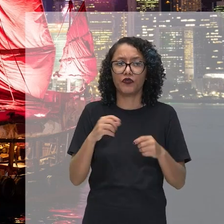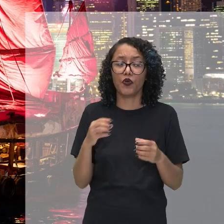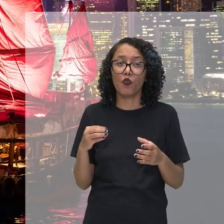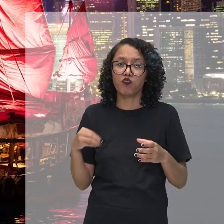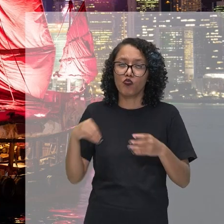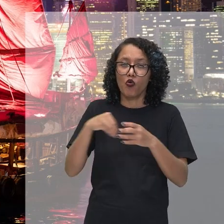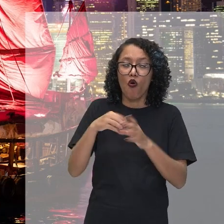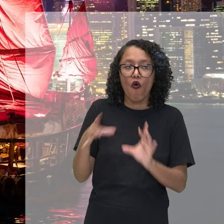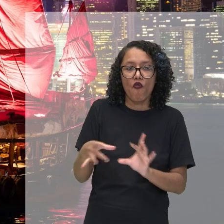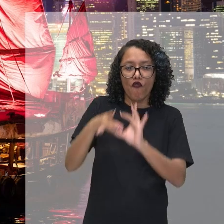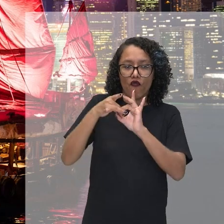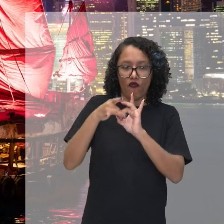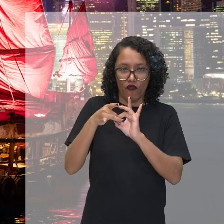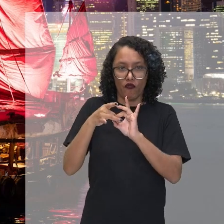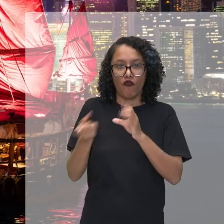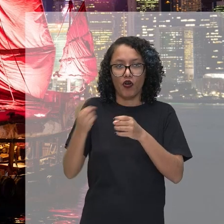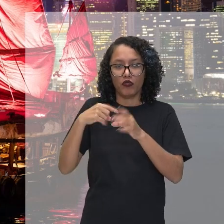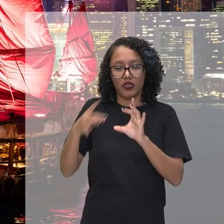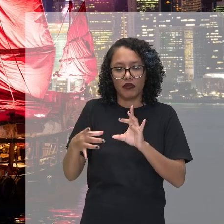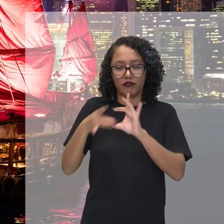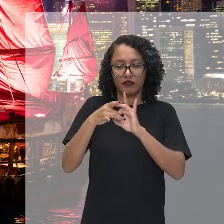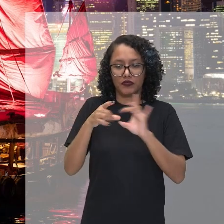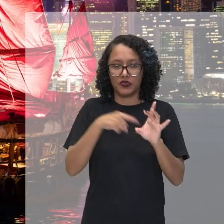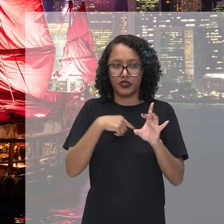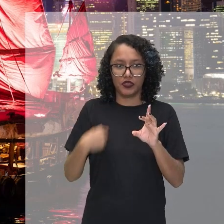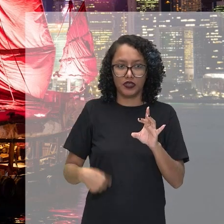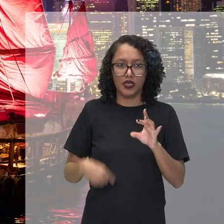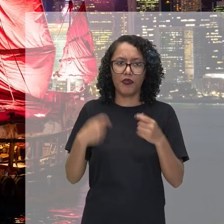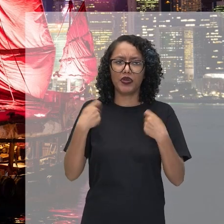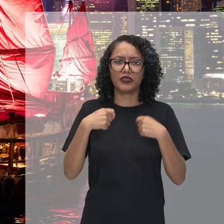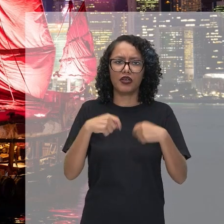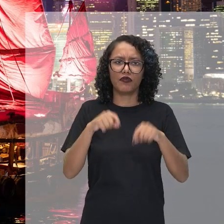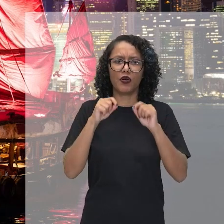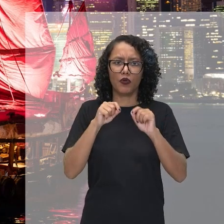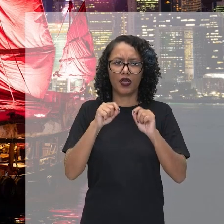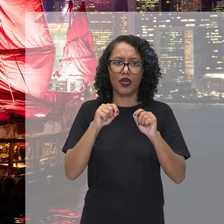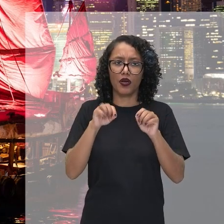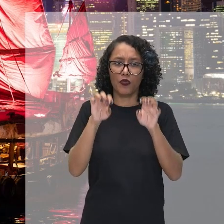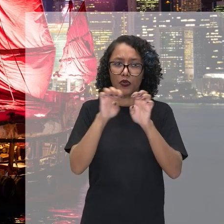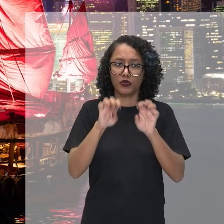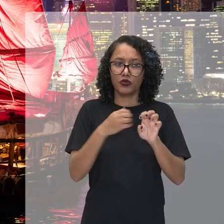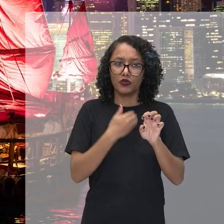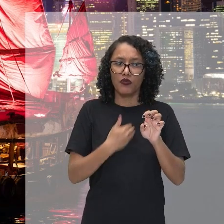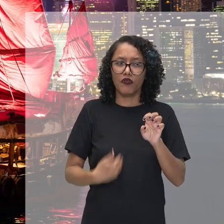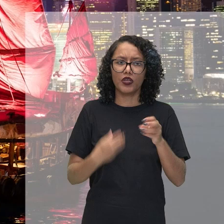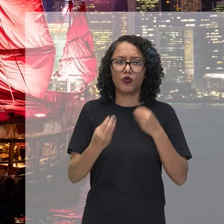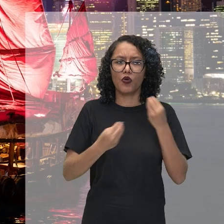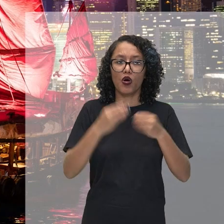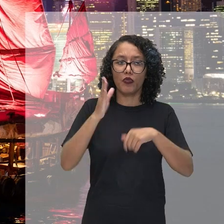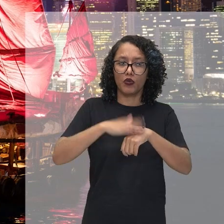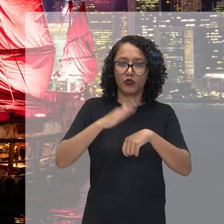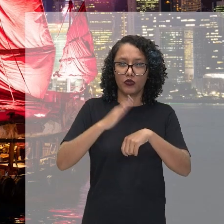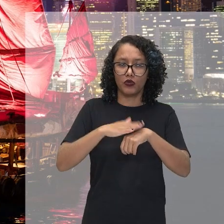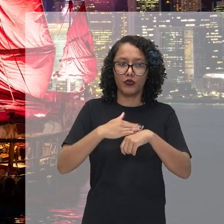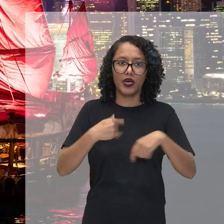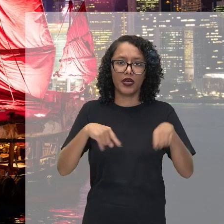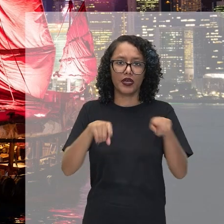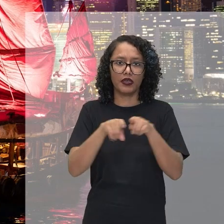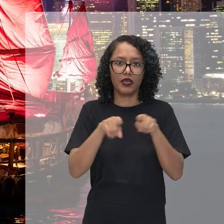domínio chinês, Hong Kong deverá manter o quê? A sua estrutura de governo autônoma e seu